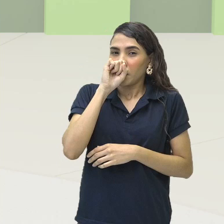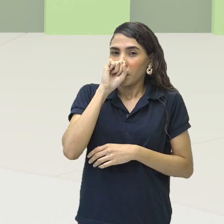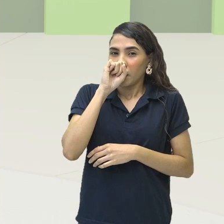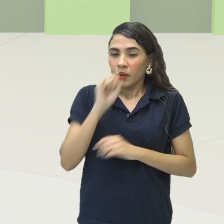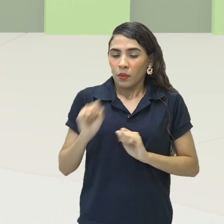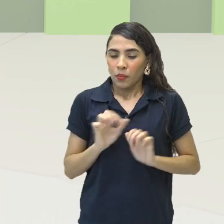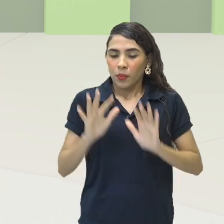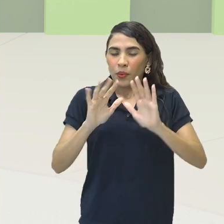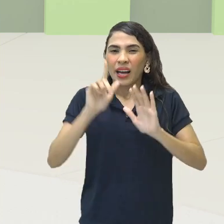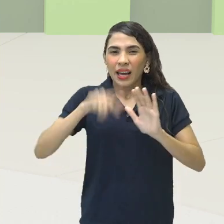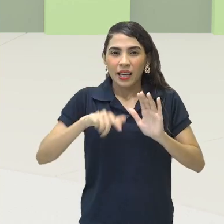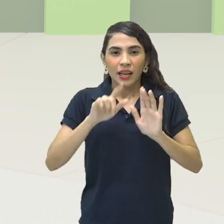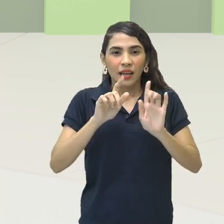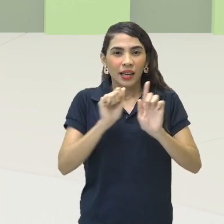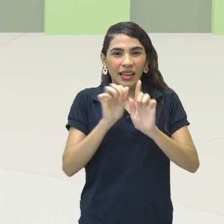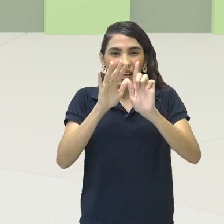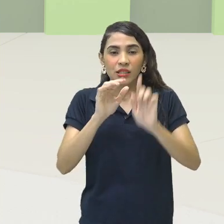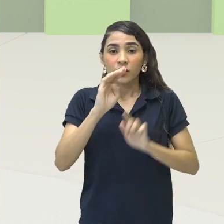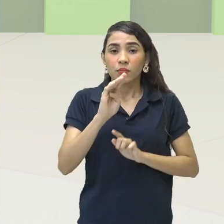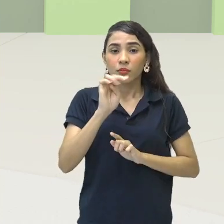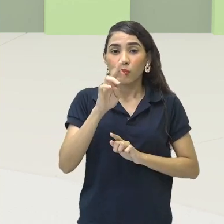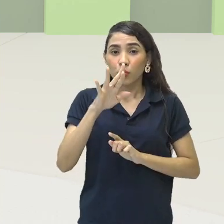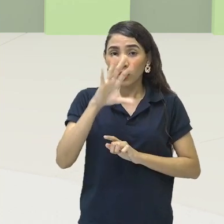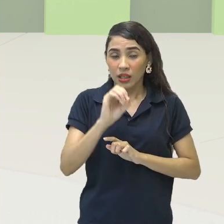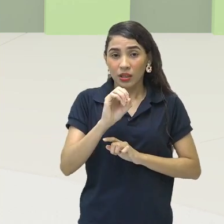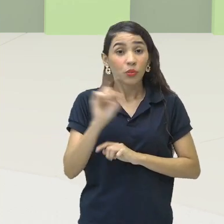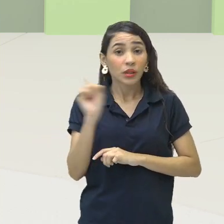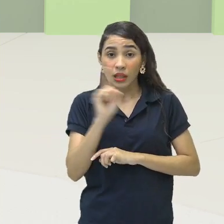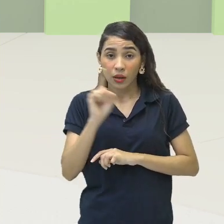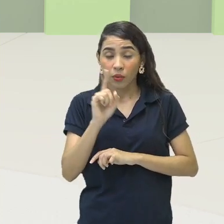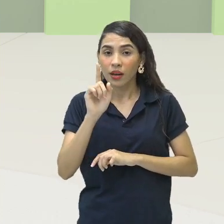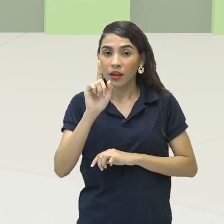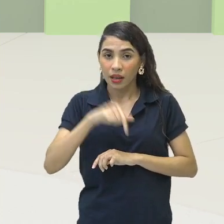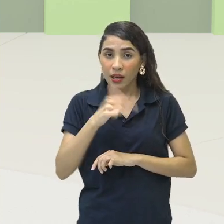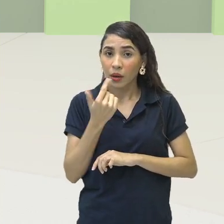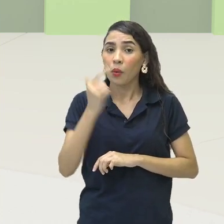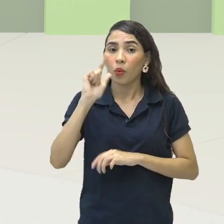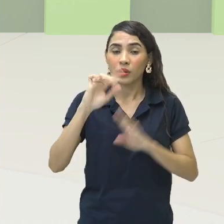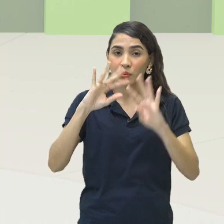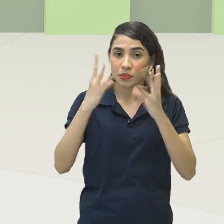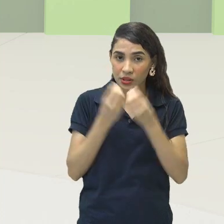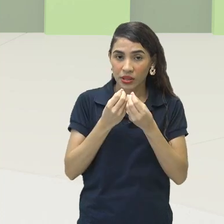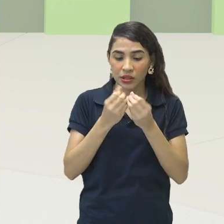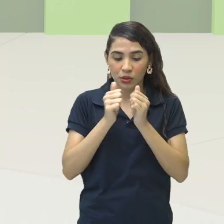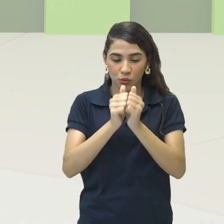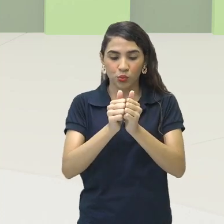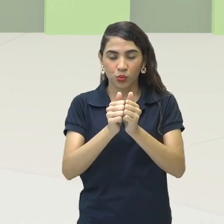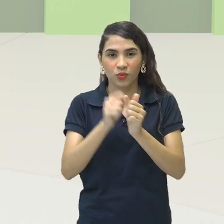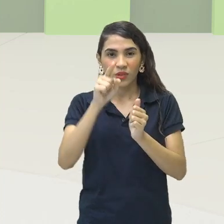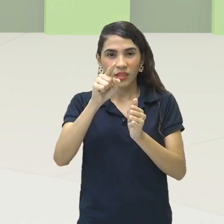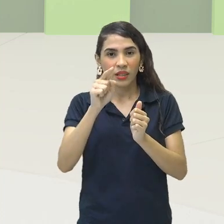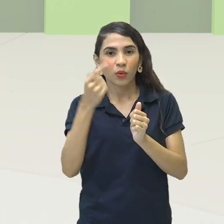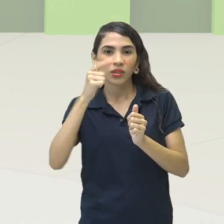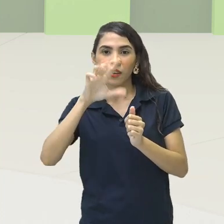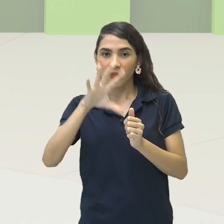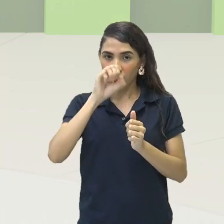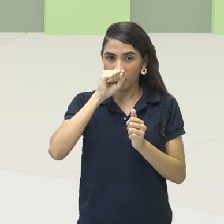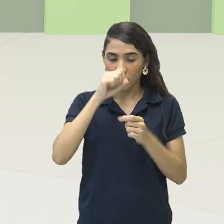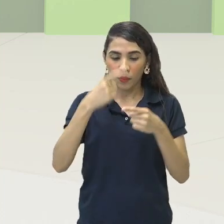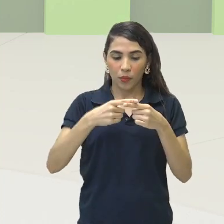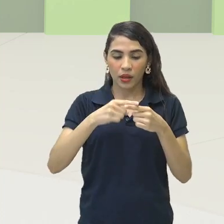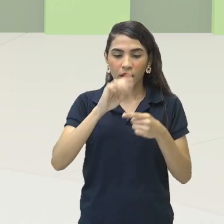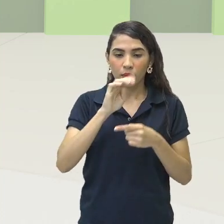o gás butano? Não, essa é uma outra substância que é colocado ali junto com o gás para você sentir o cheiro. porque o gás